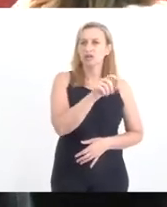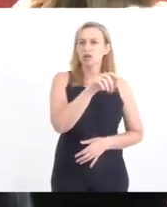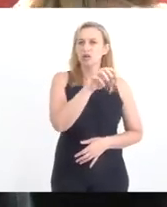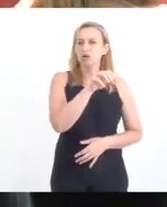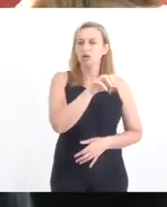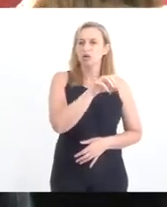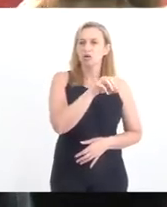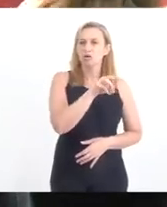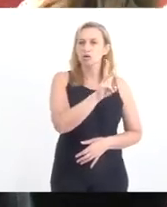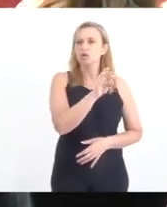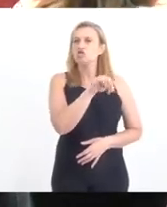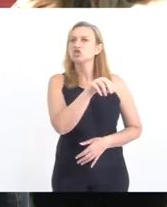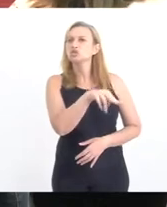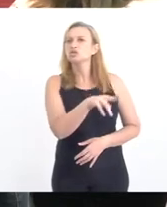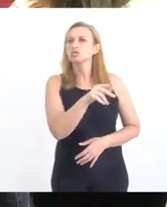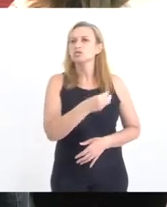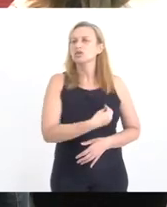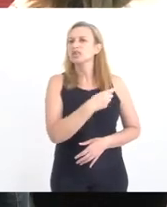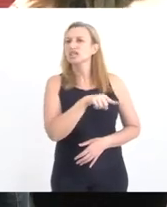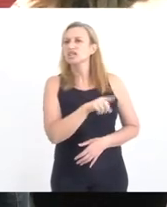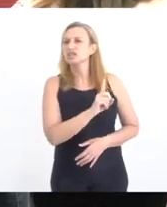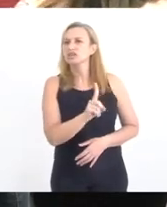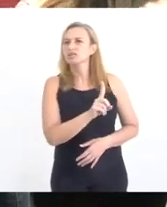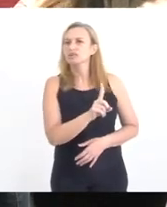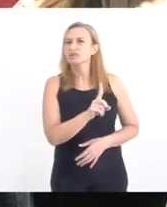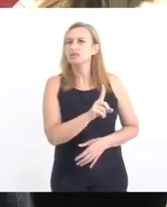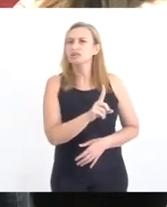Anchieta ombro não veio aqui